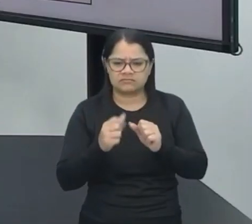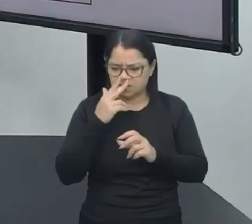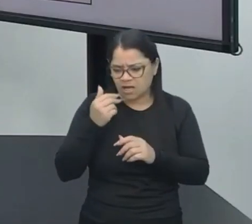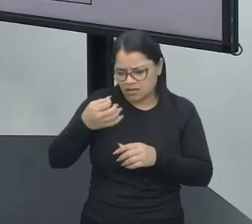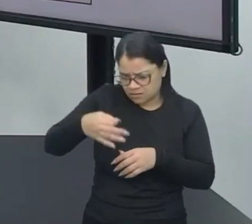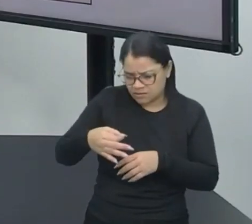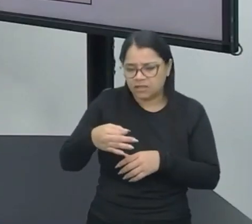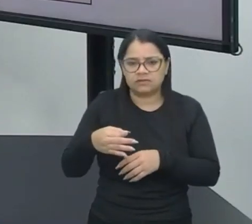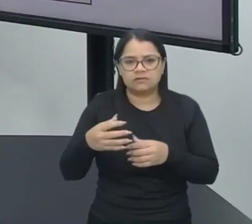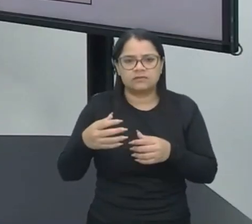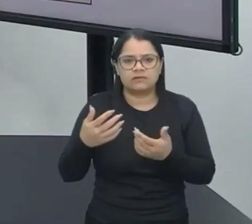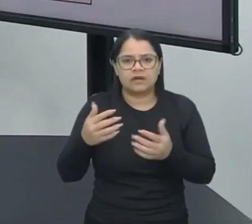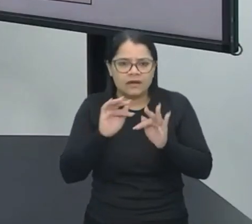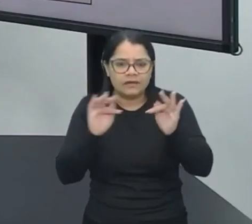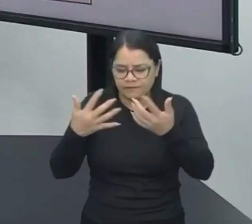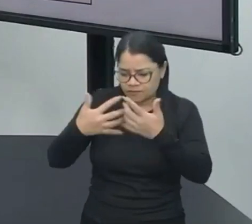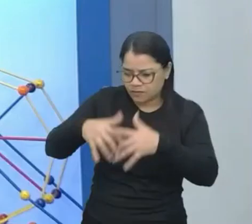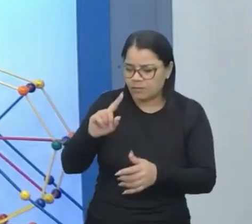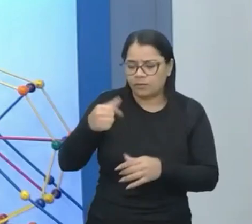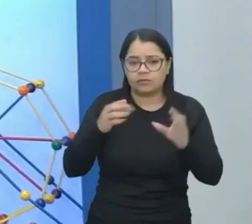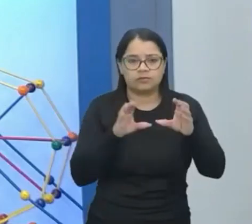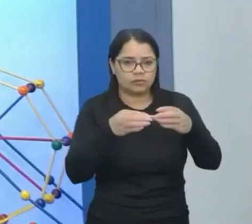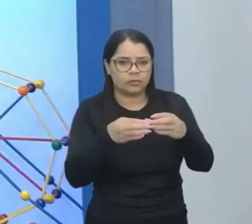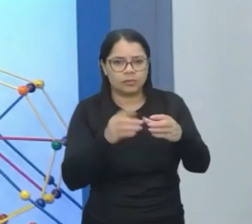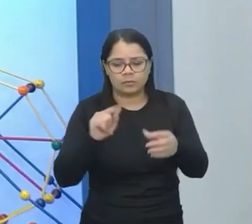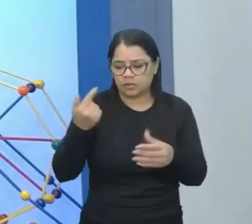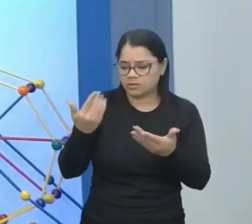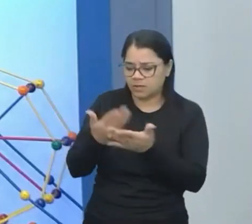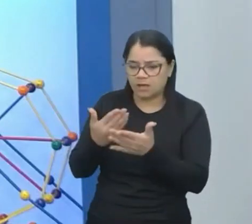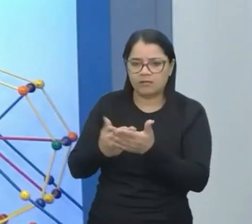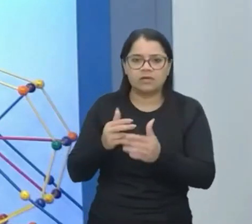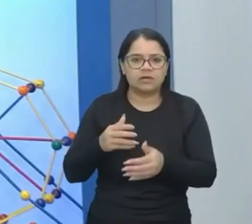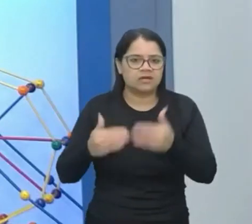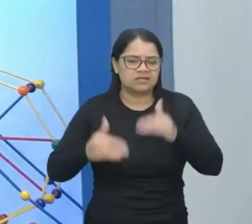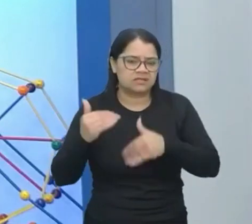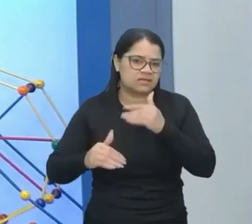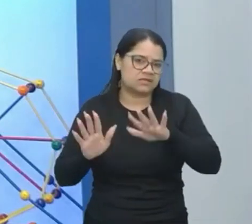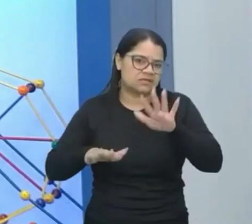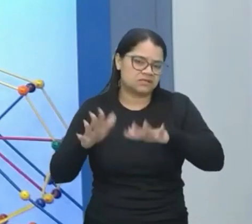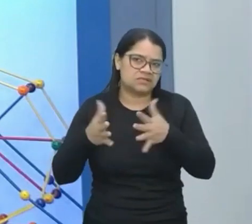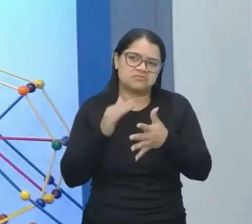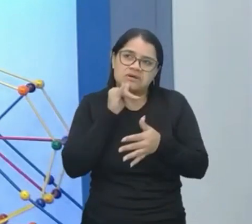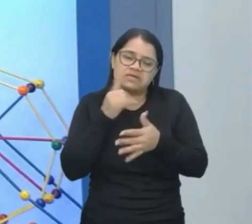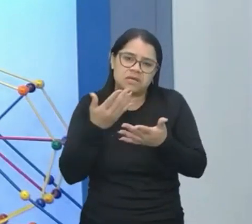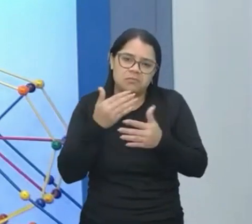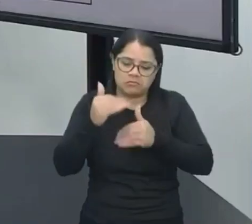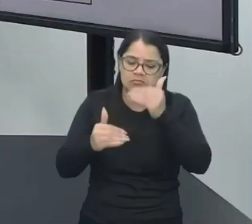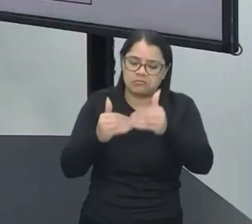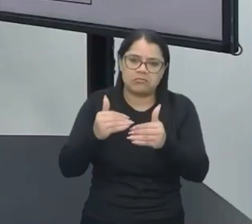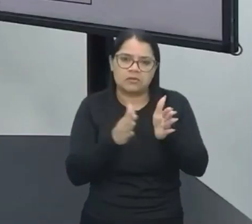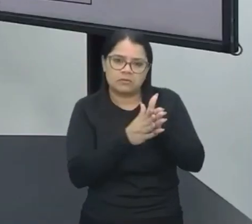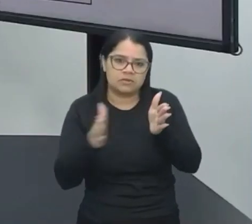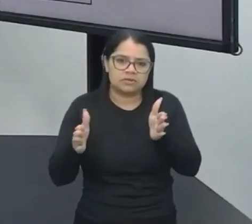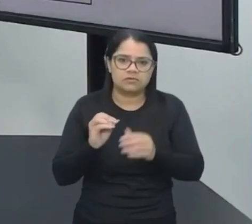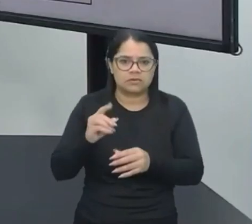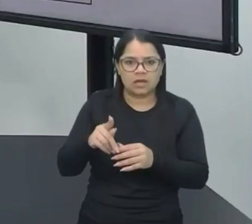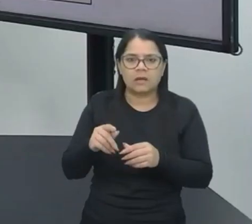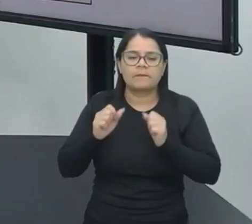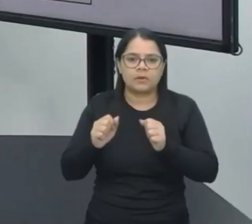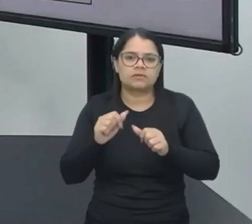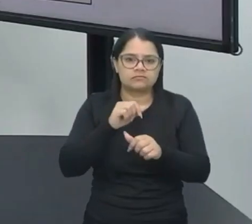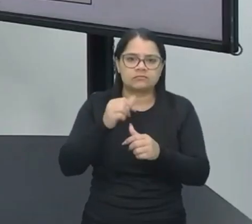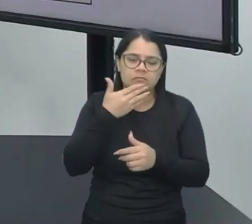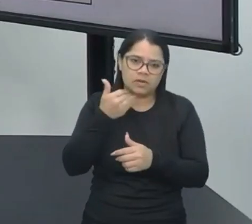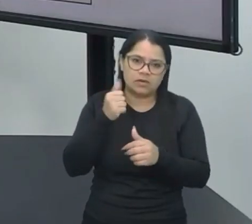certo? Vai funcionar para outra turma? Para a próxima aula, que às vezes é uma continuidade desse processo, será também que está tudo ok? Pode ser melhorado alguma